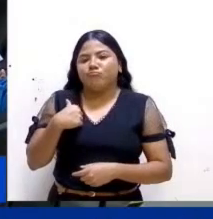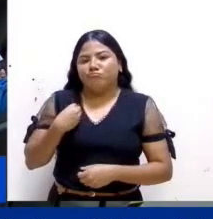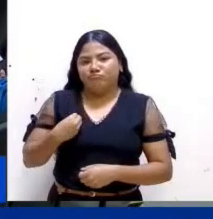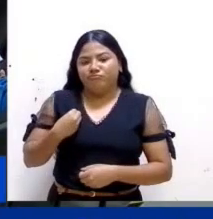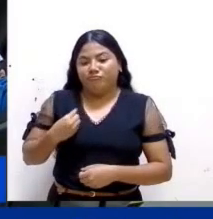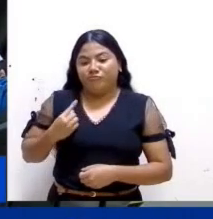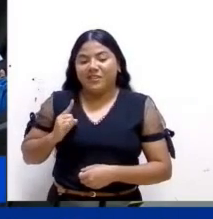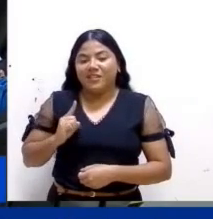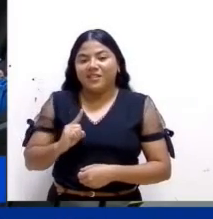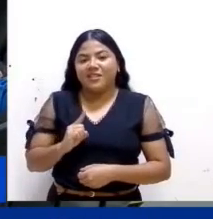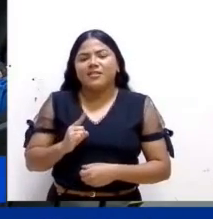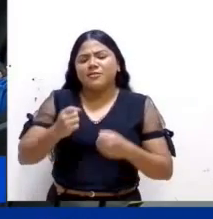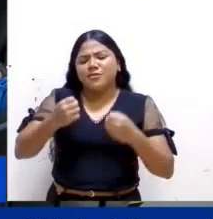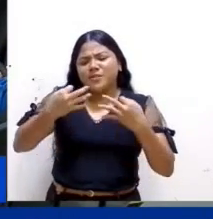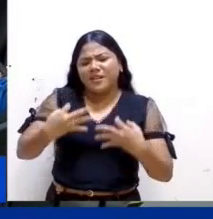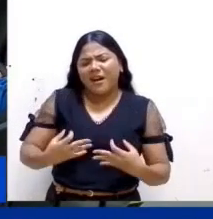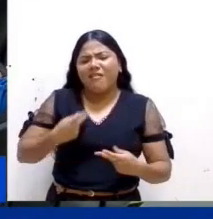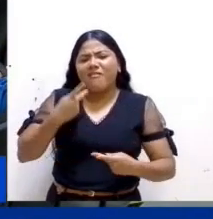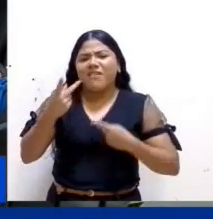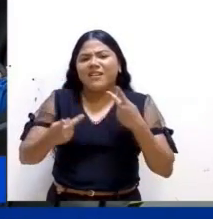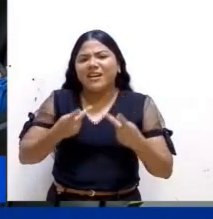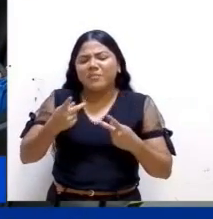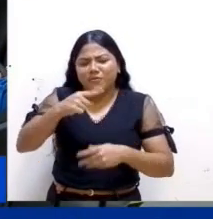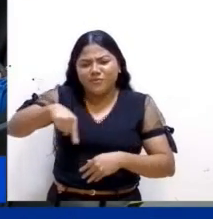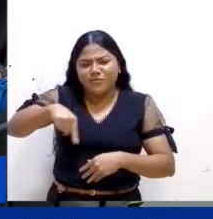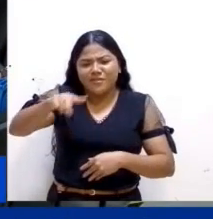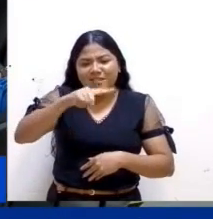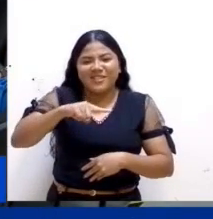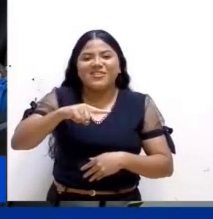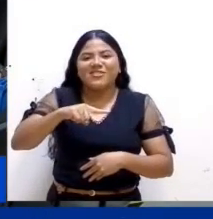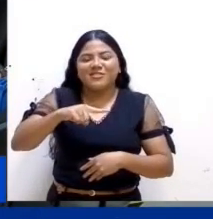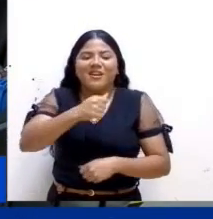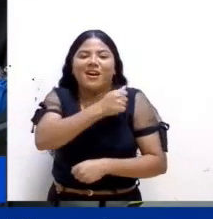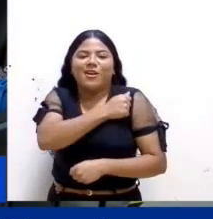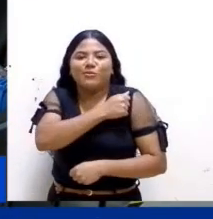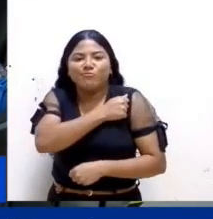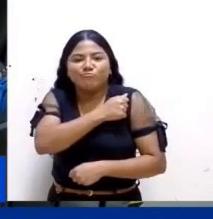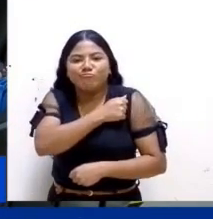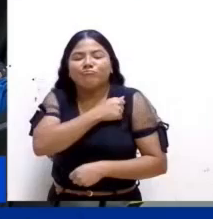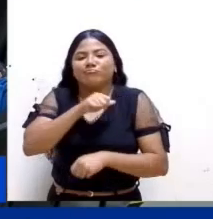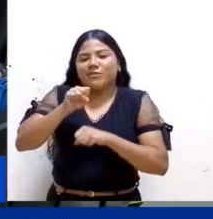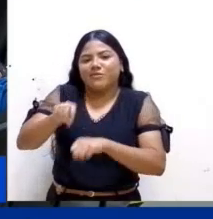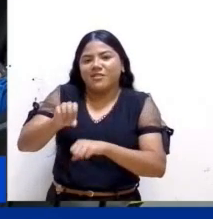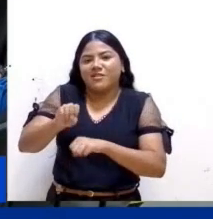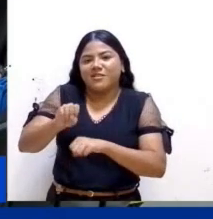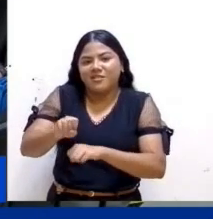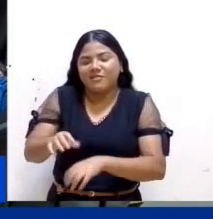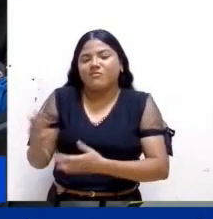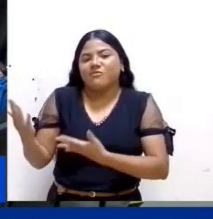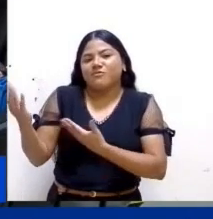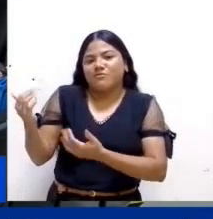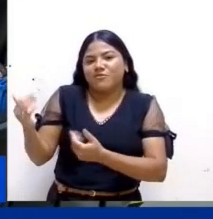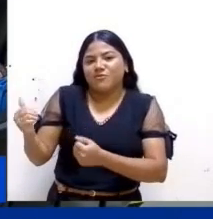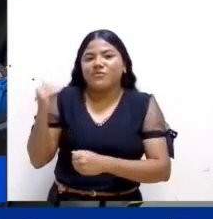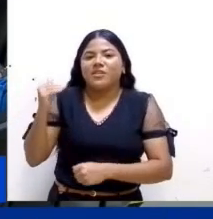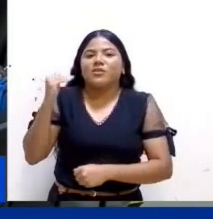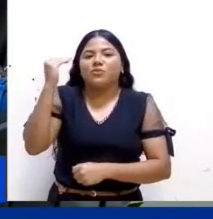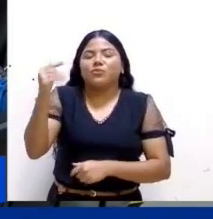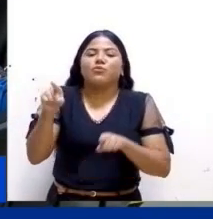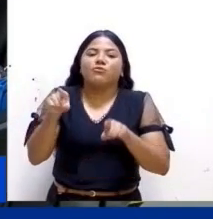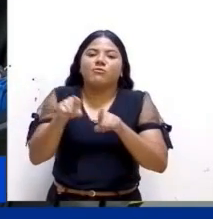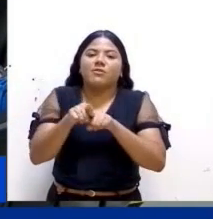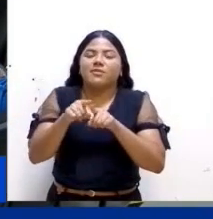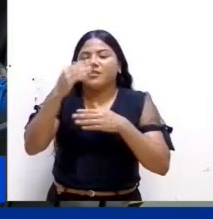nossos queridíssimos estudantes da Educação de Jovens e Adultos. Agradecer ao Tribunal Regional Eleitoral da